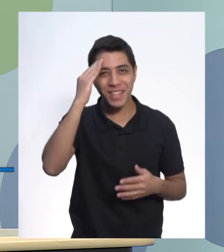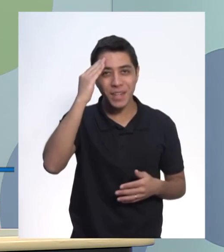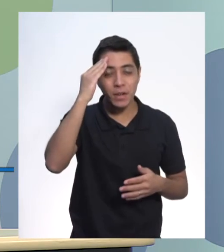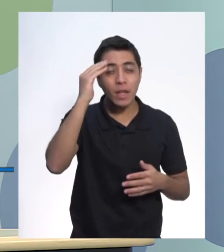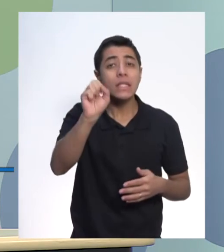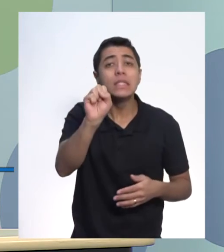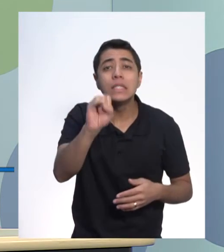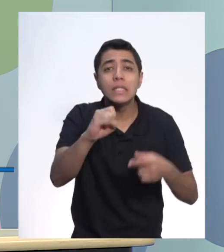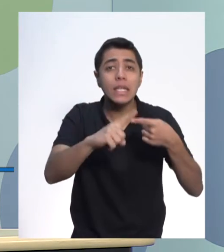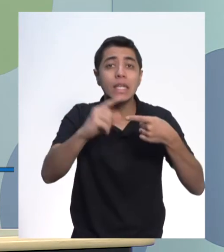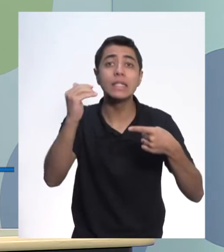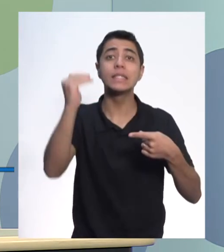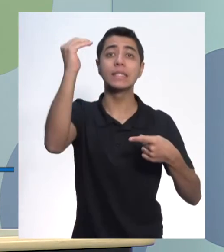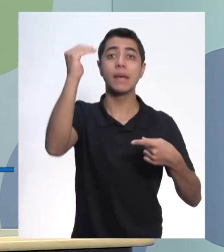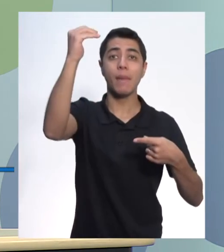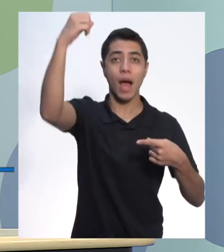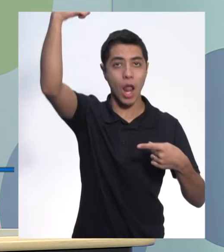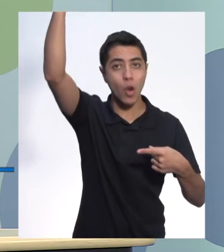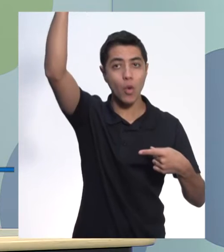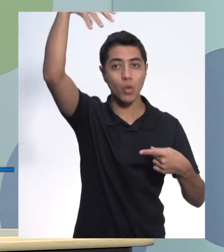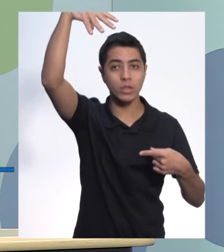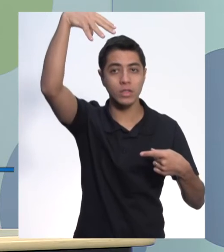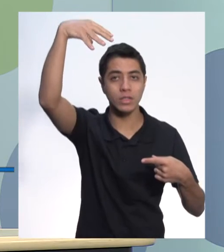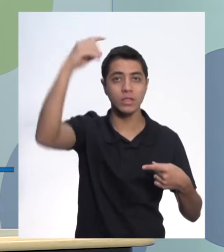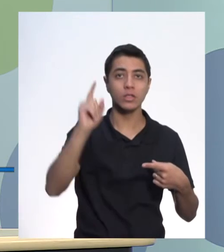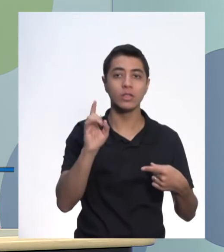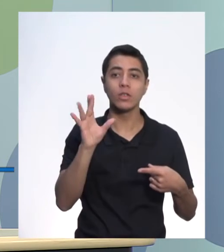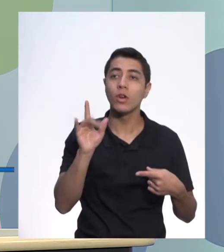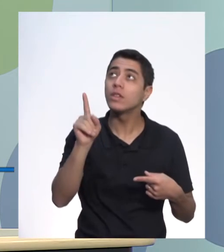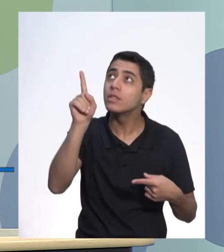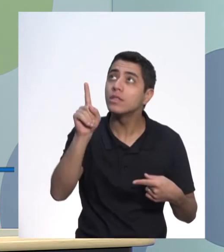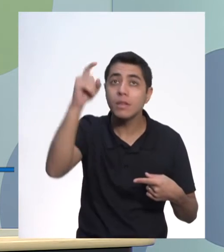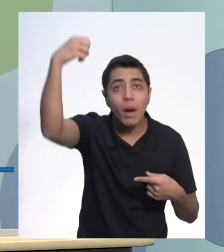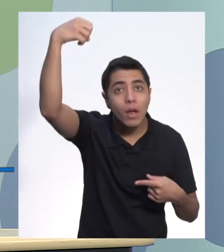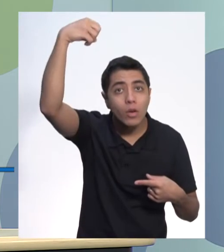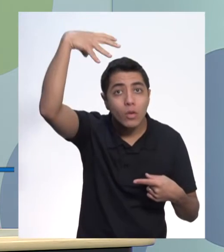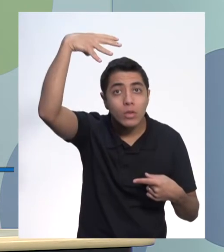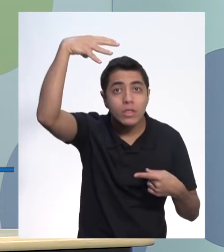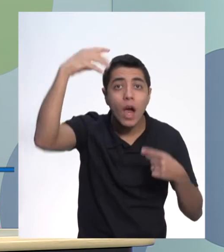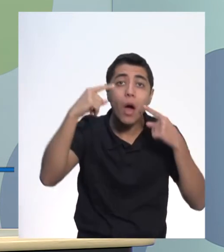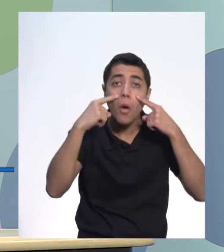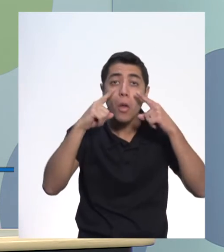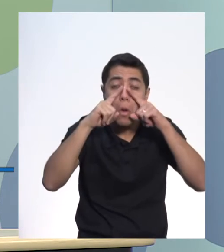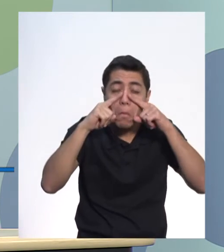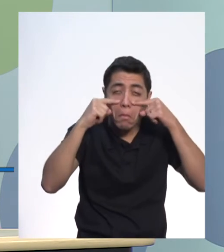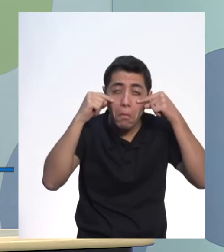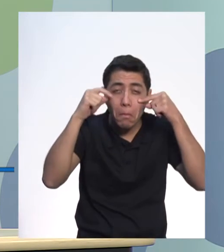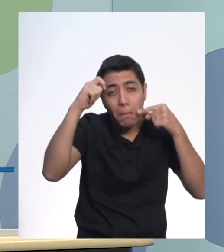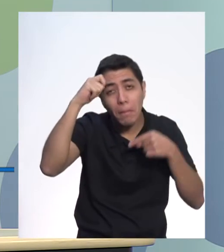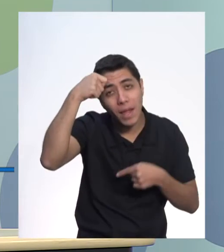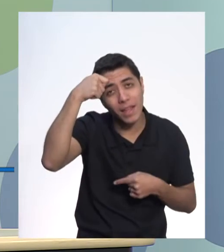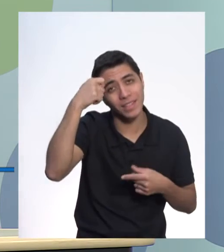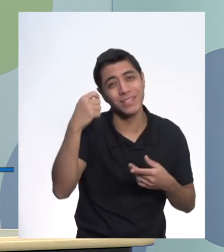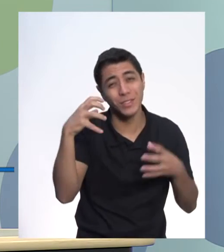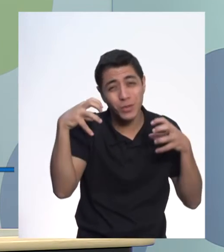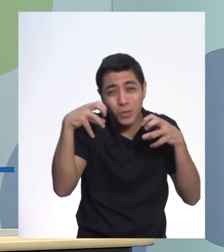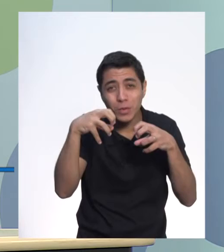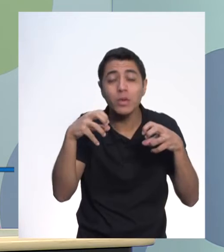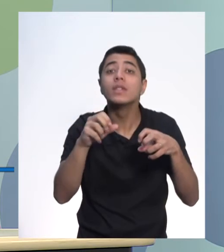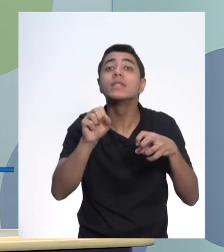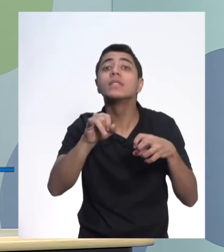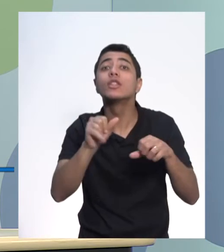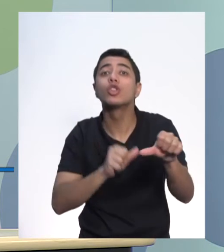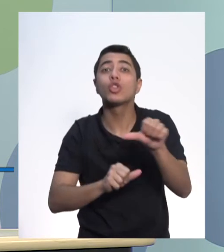cima, essa região dos olhos, ela acaba ficando mais escura, né? Se a luz vem de baixo, eu dou aquela impressão da luz do terror, né?